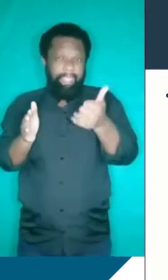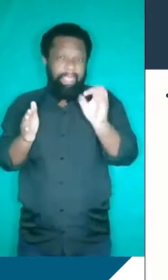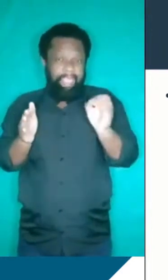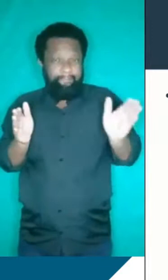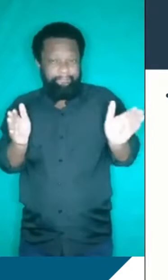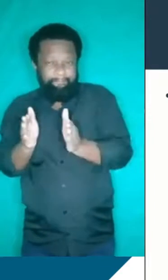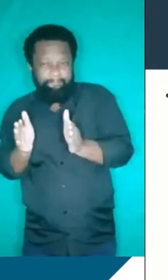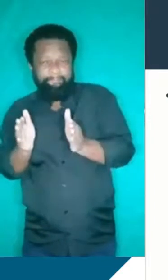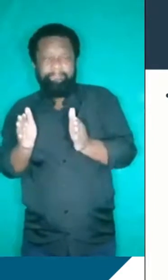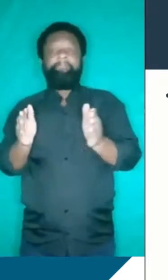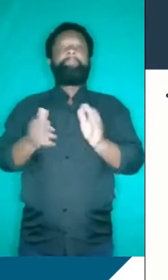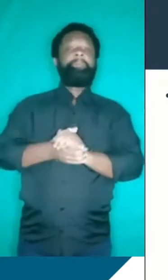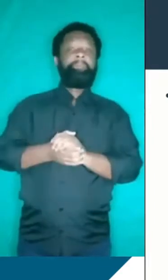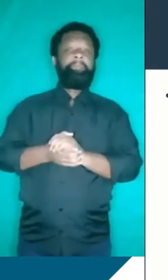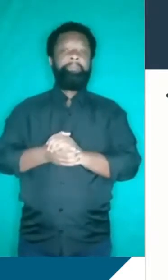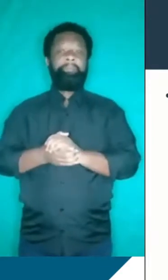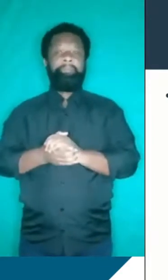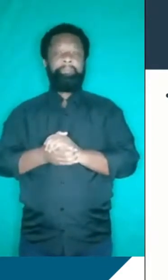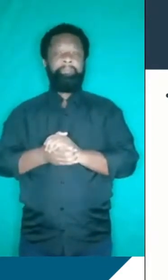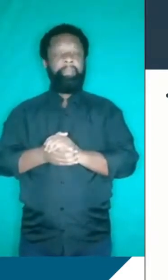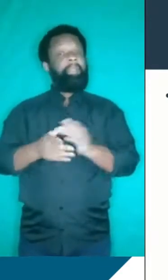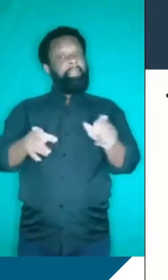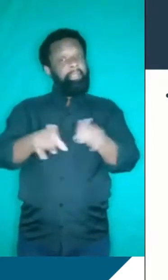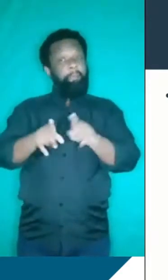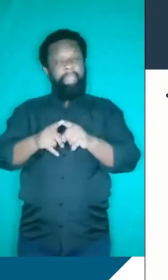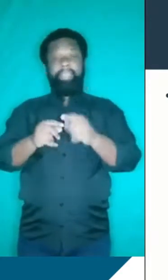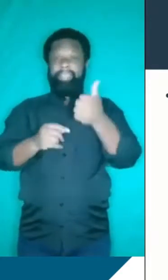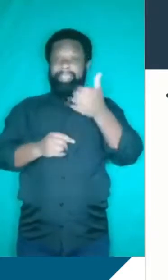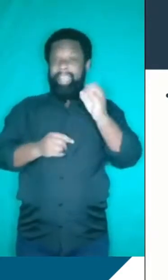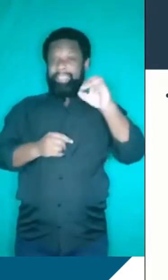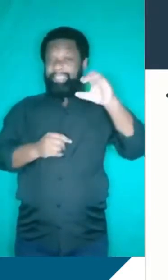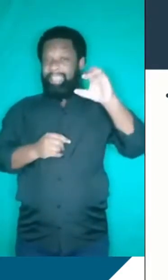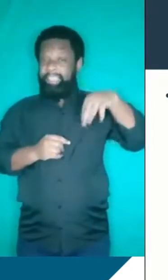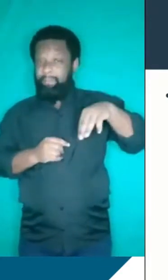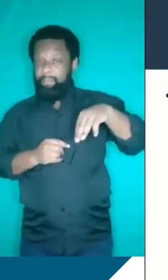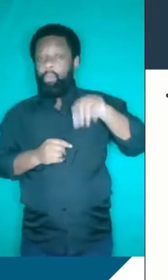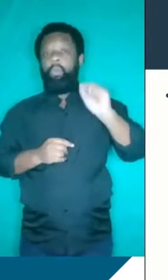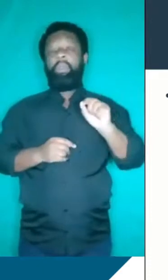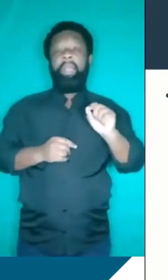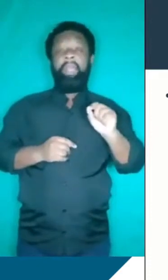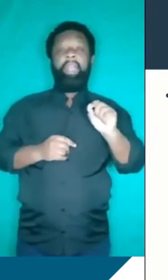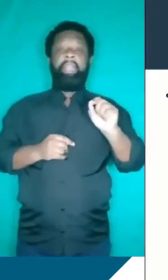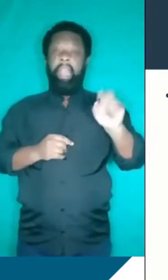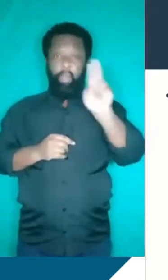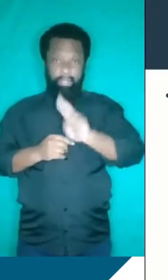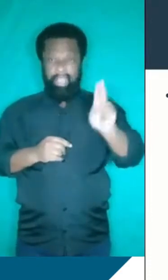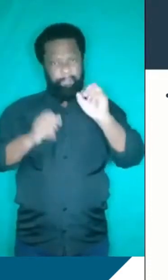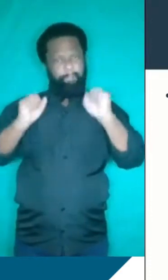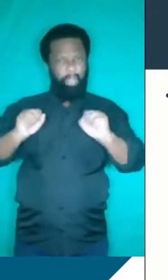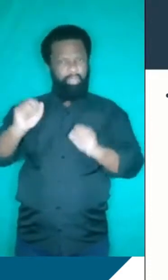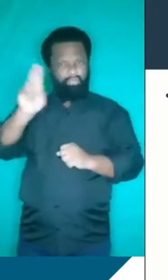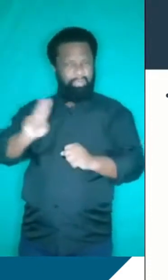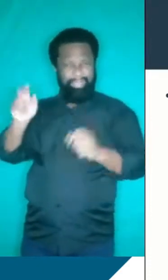comprimi 10 centímetros, tá? Isso, 10 centímetros, não está na unidade que eu posso